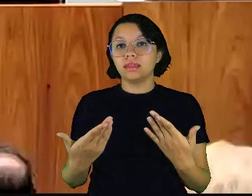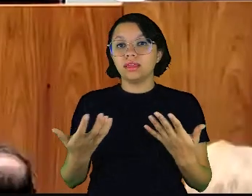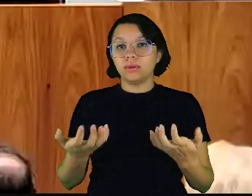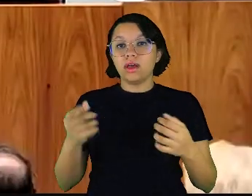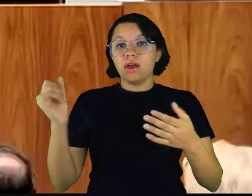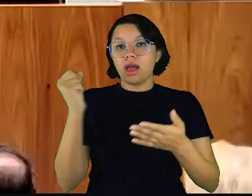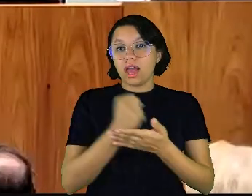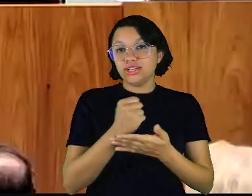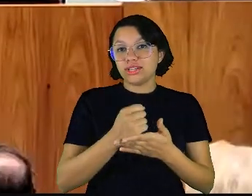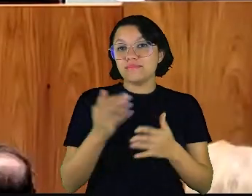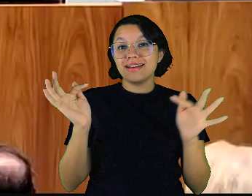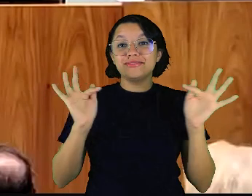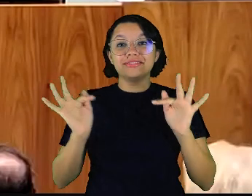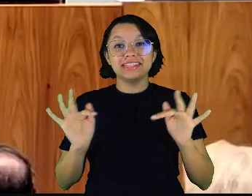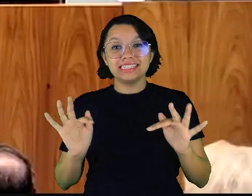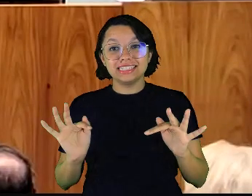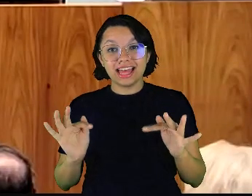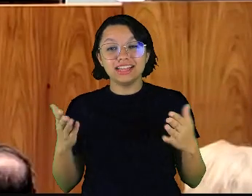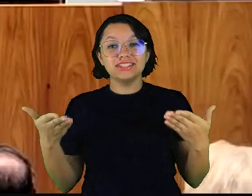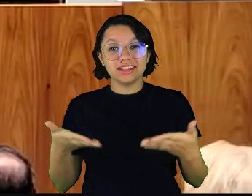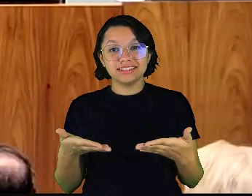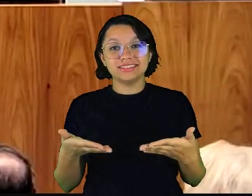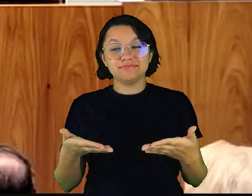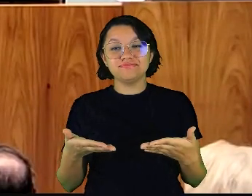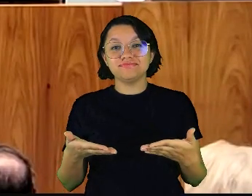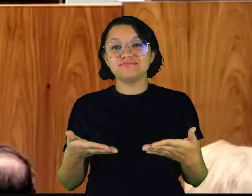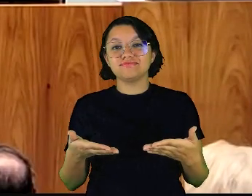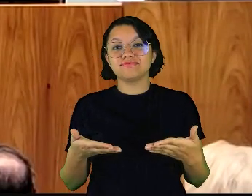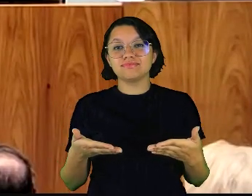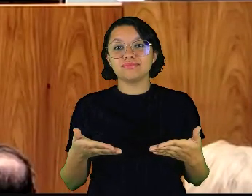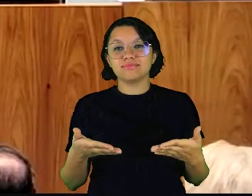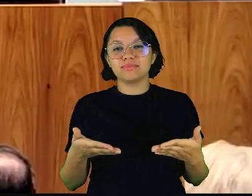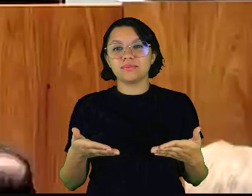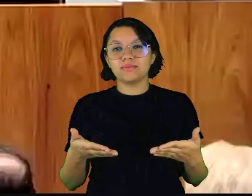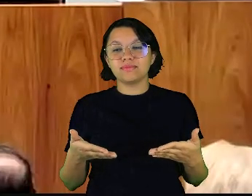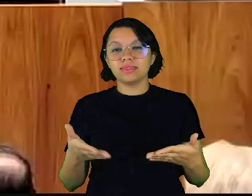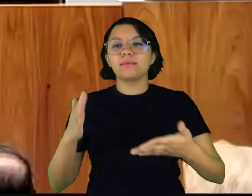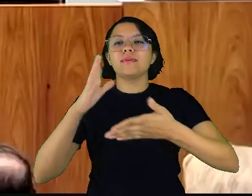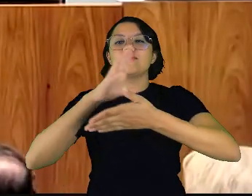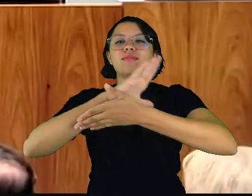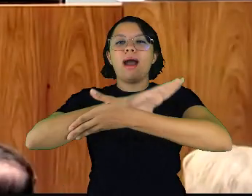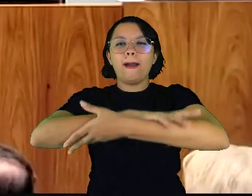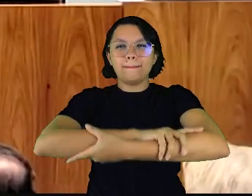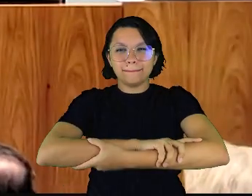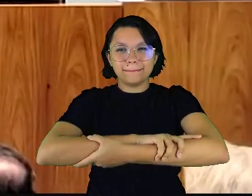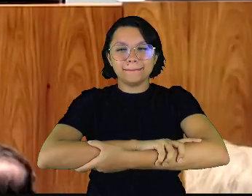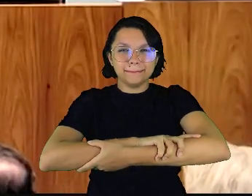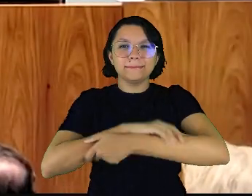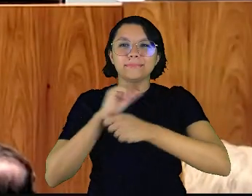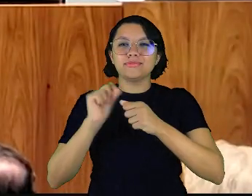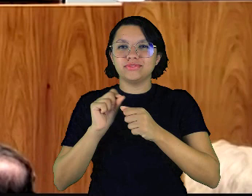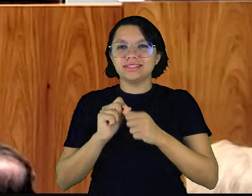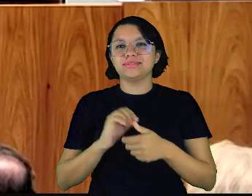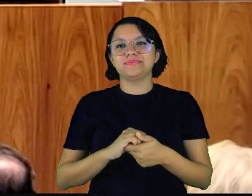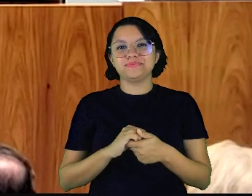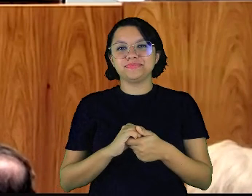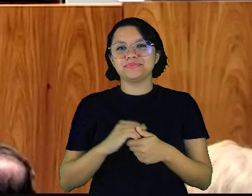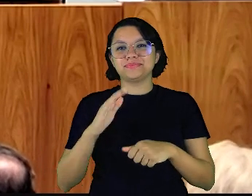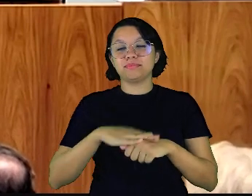deixar registrada a minha alegria de estar aqui, selando mais essa parceria. Obrigada.